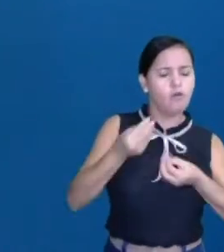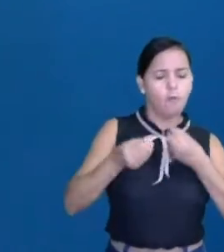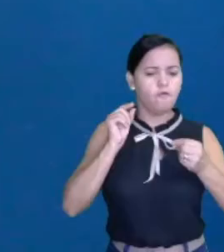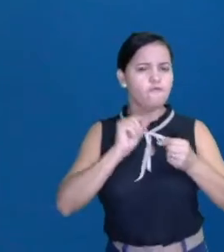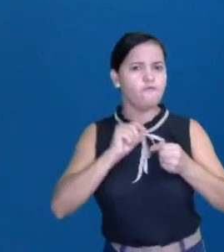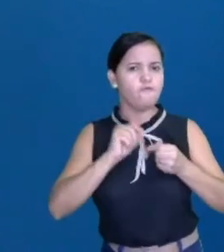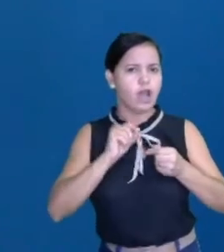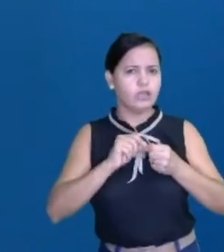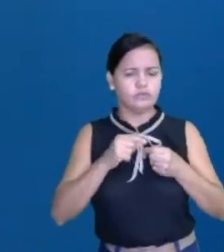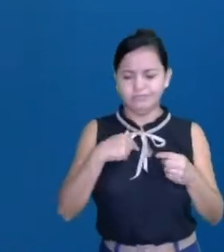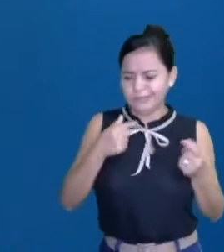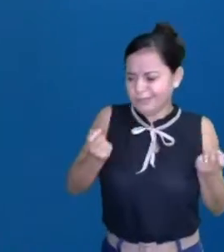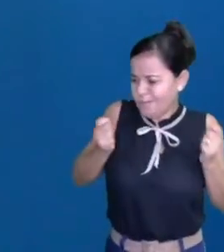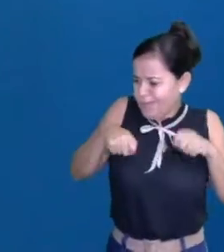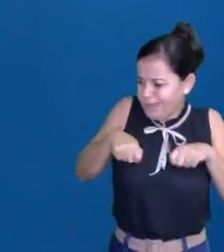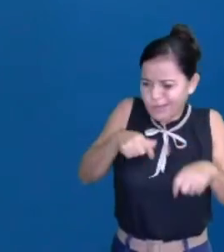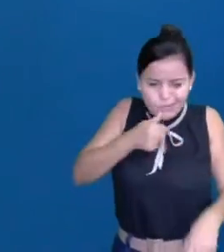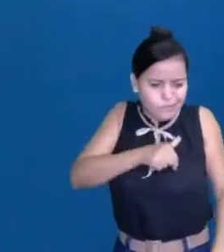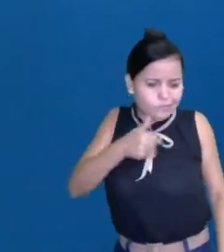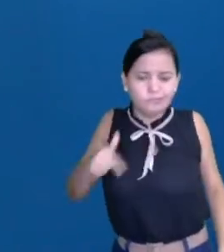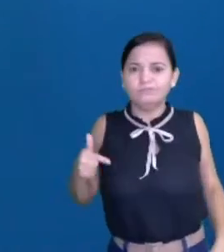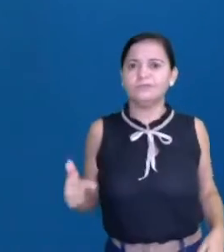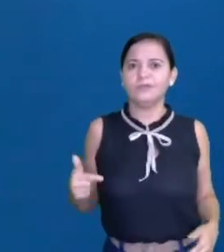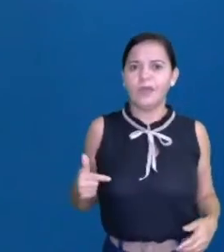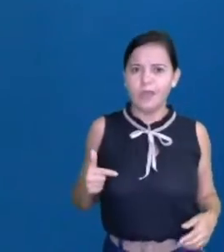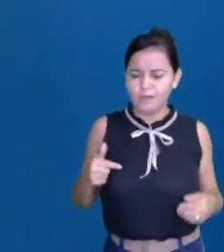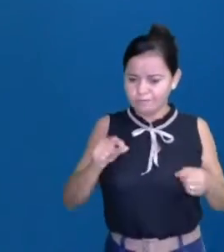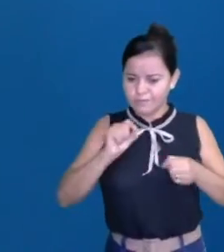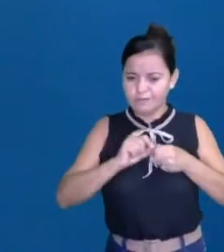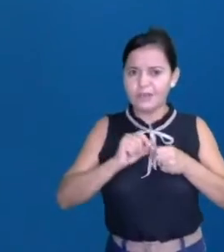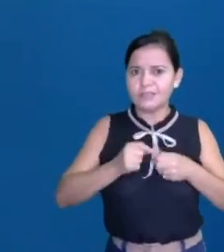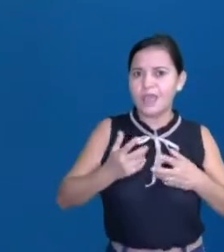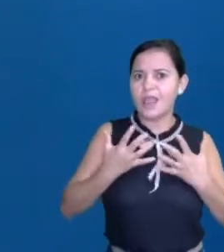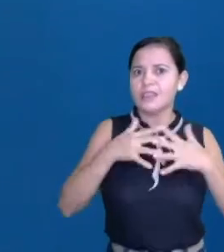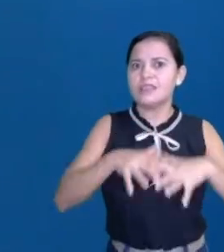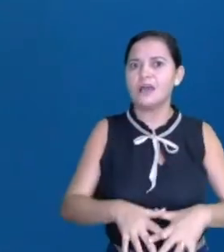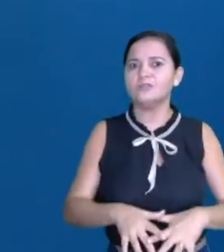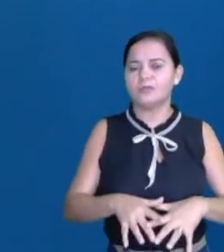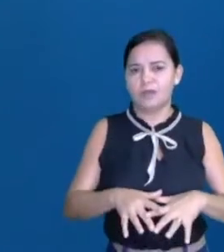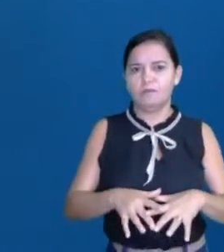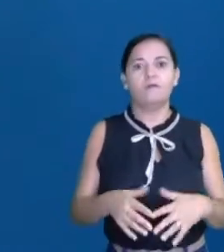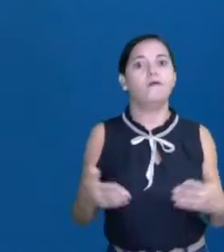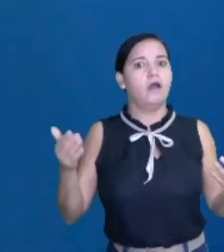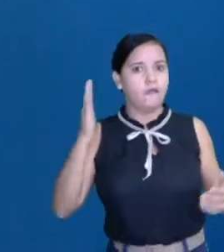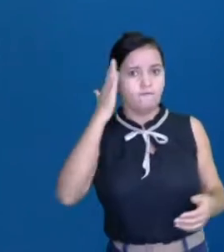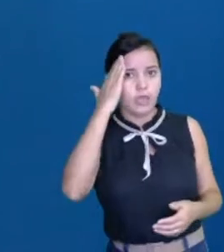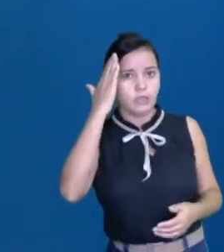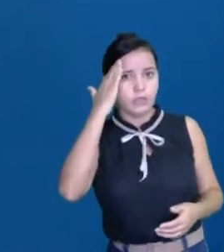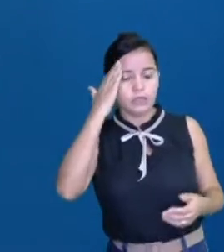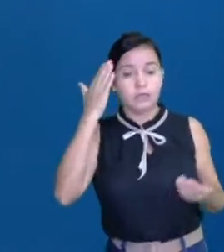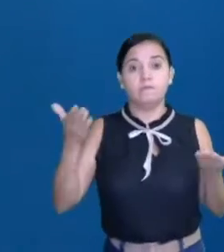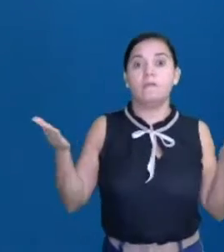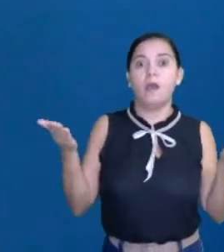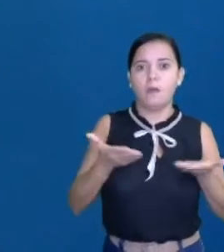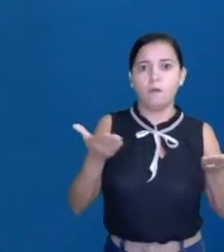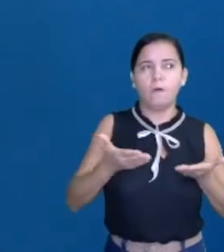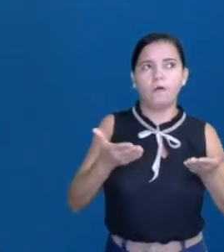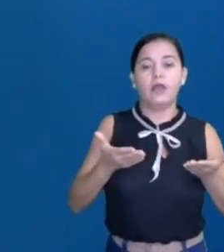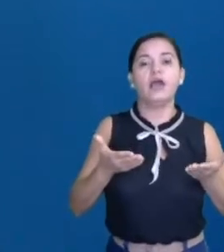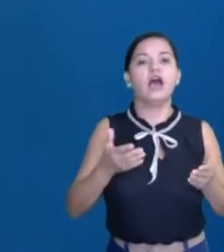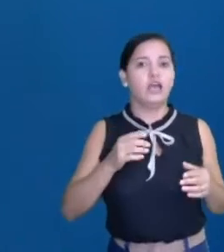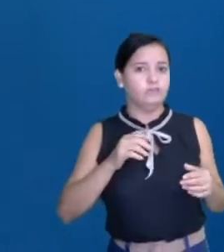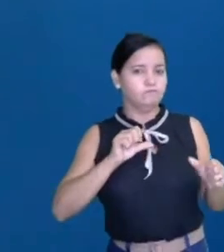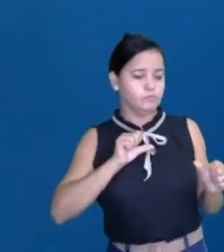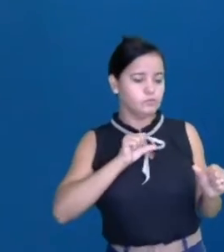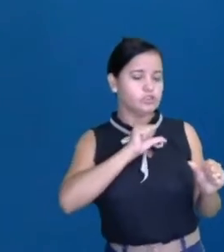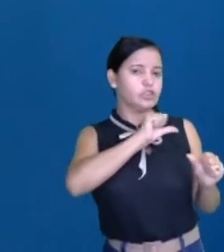essa competência biológica, essa competência orgânica de fazer essa fixação? A gente vai entender a partir desse olhar, a partir do quê? Do